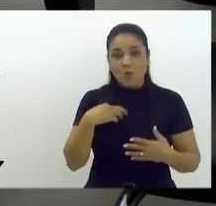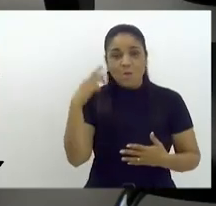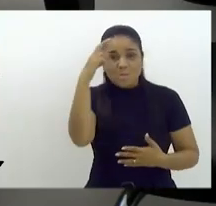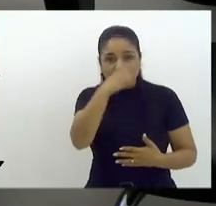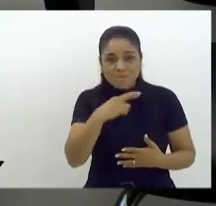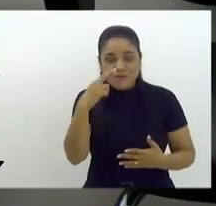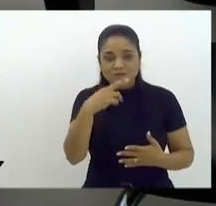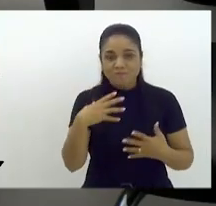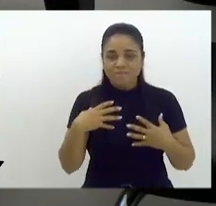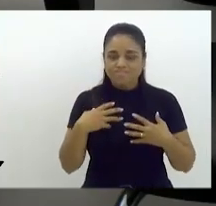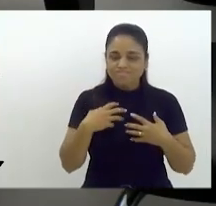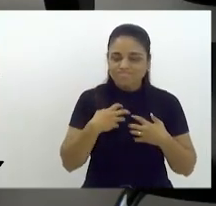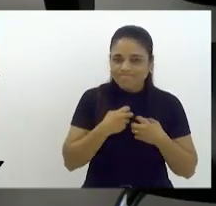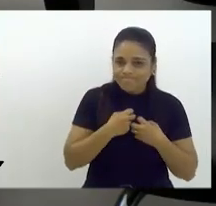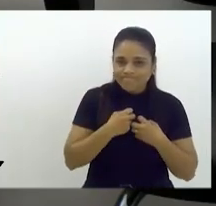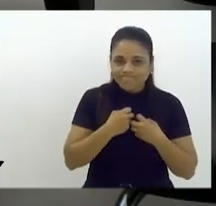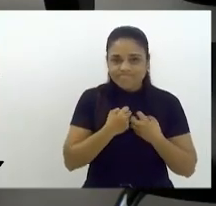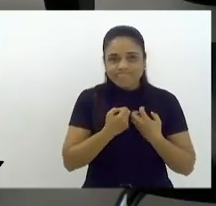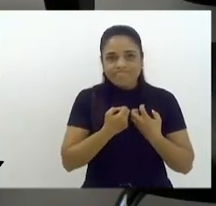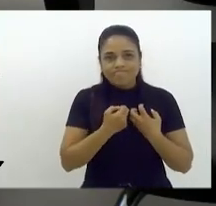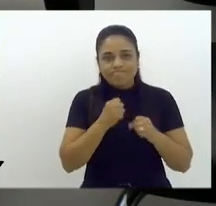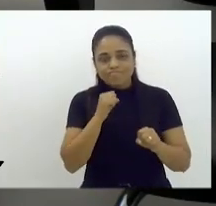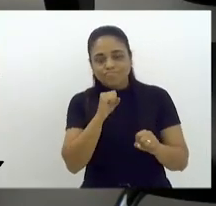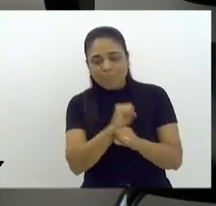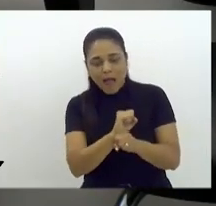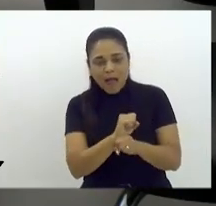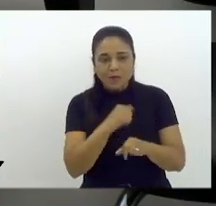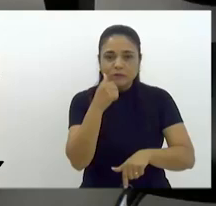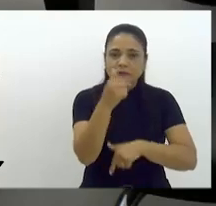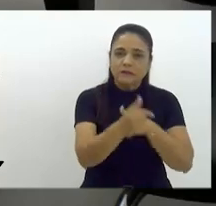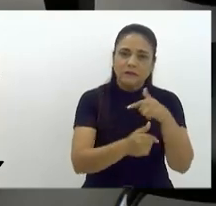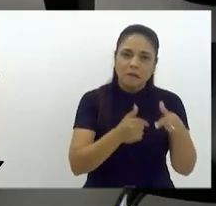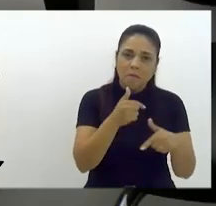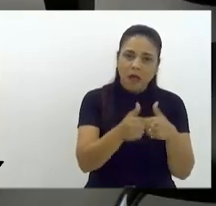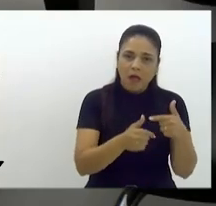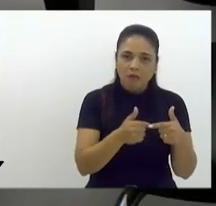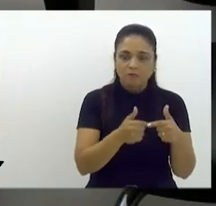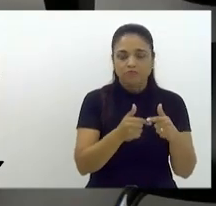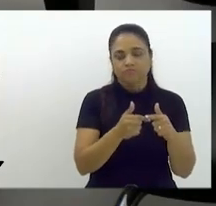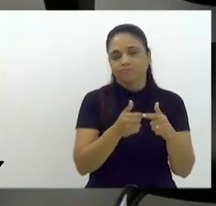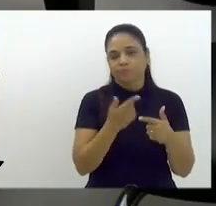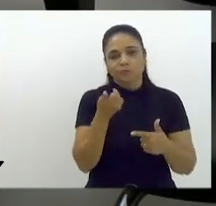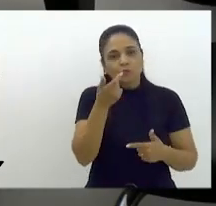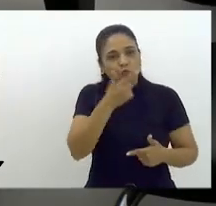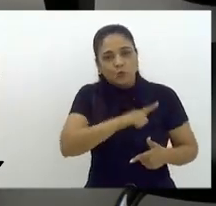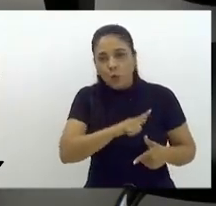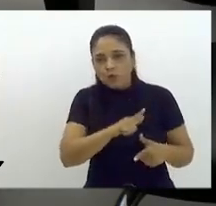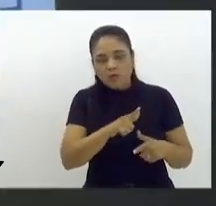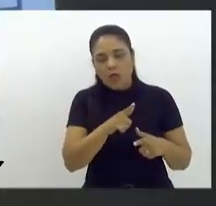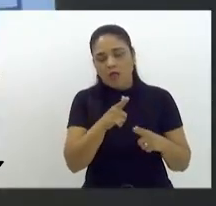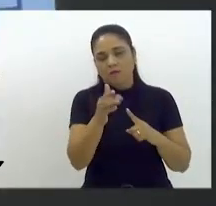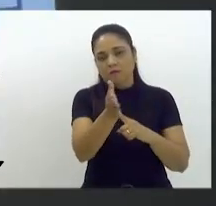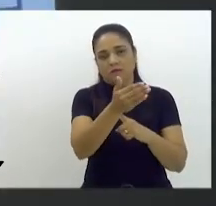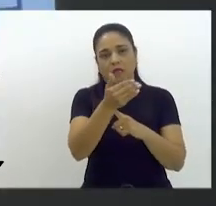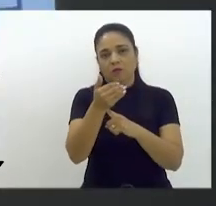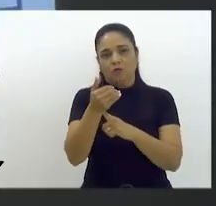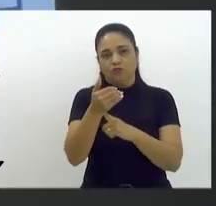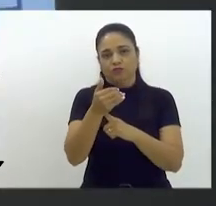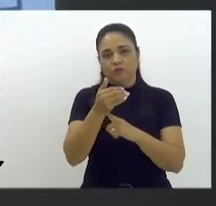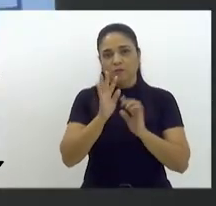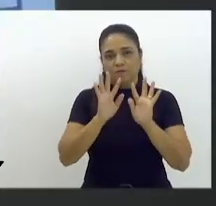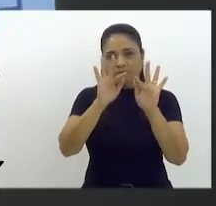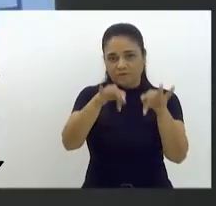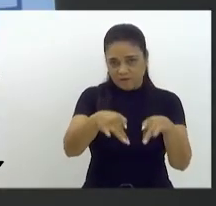Vê que poderia fazer e para naquele momento dando como a inconclusivo um laudo por falta de tecnologia para compor